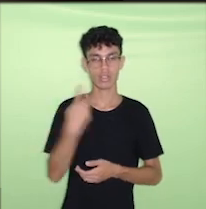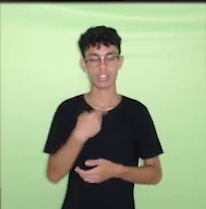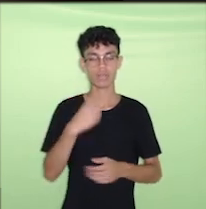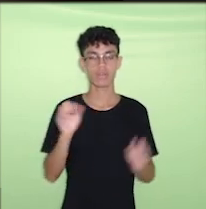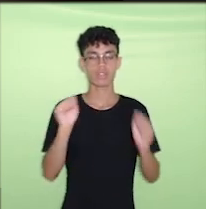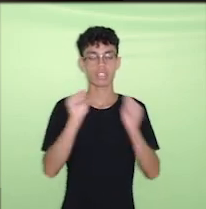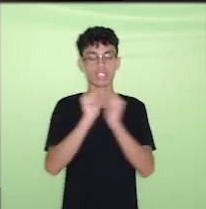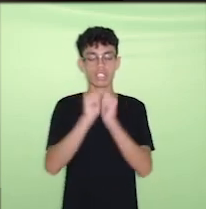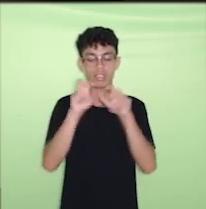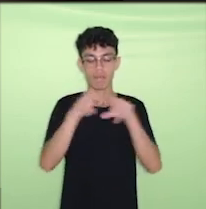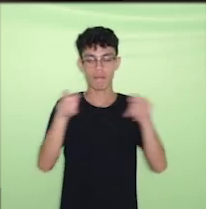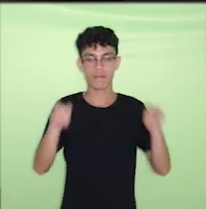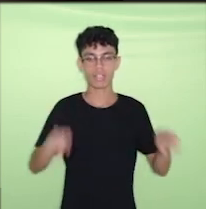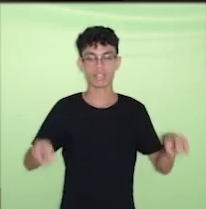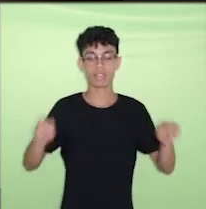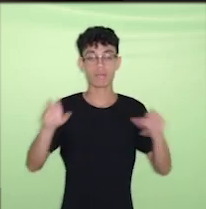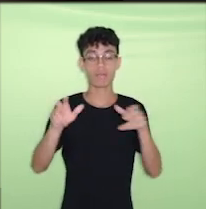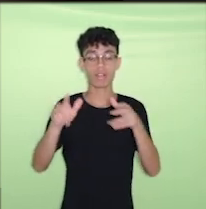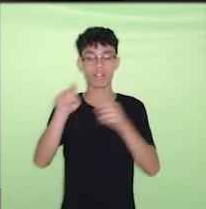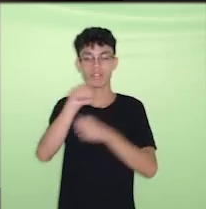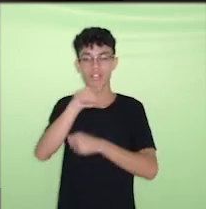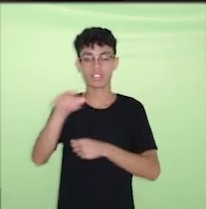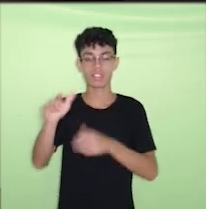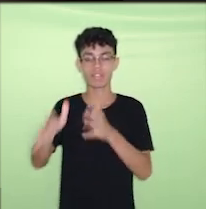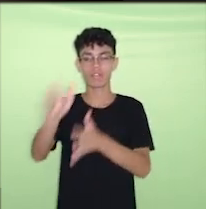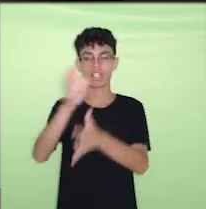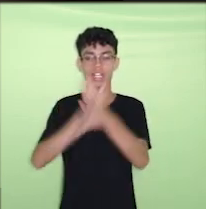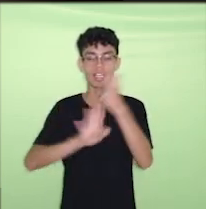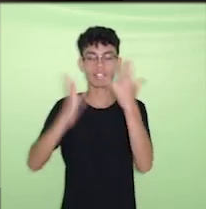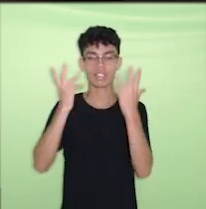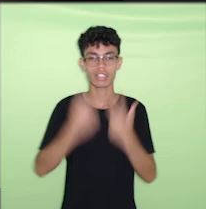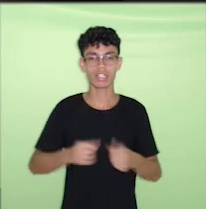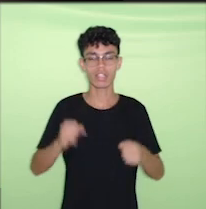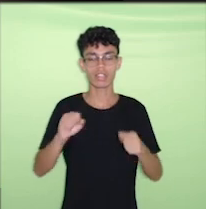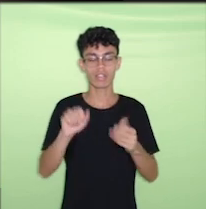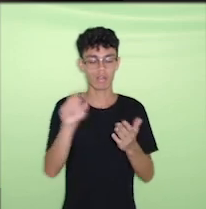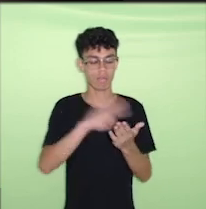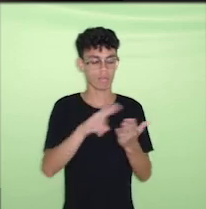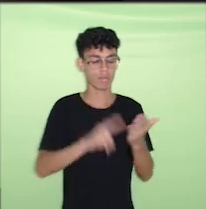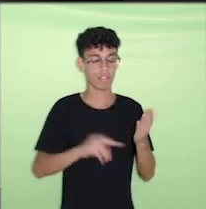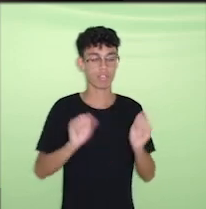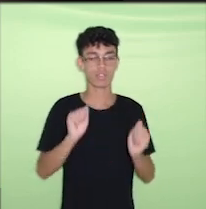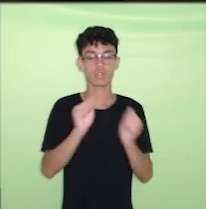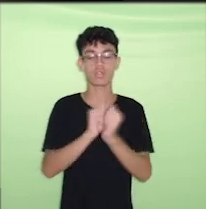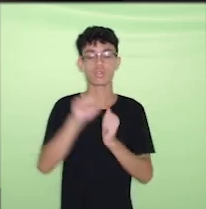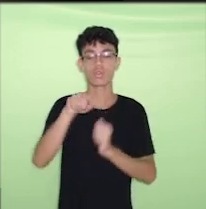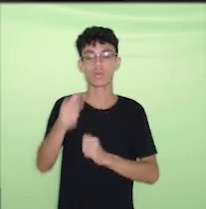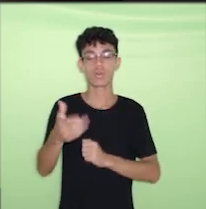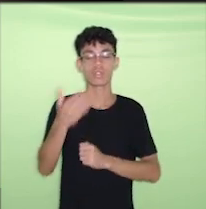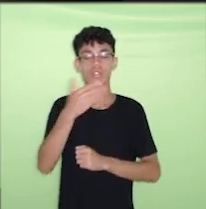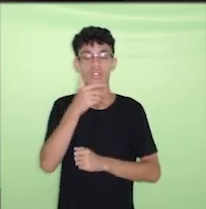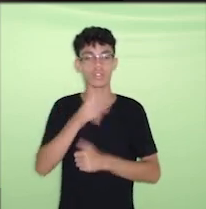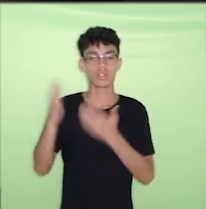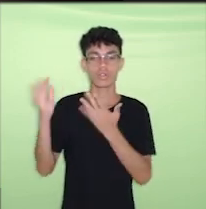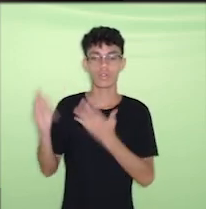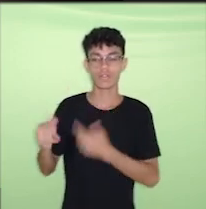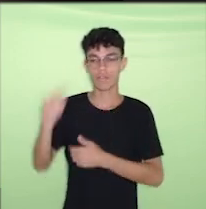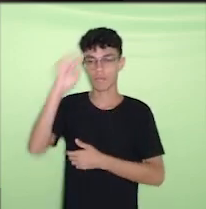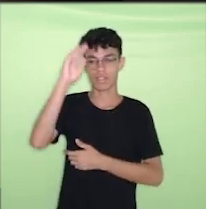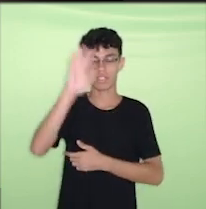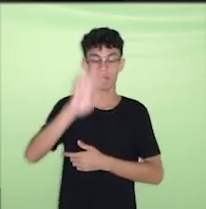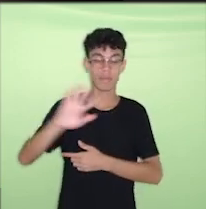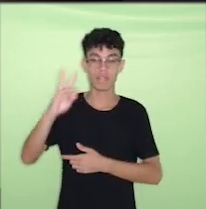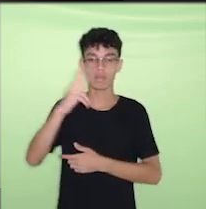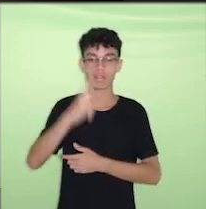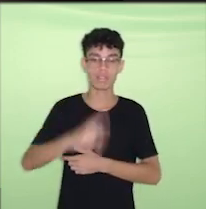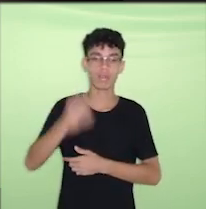moça. Por que se modificou? De início, como foi constatado junto às postulantes e às outras jovens, o seu pensamento era